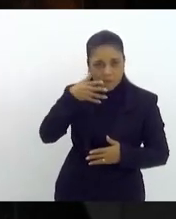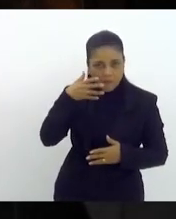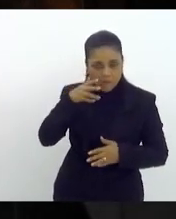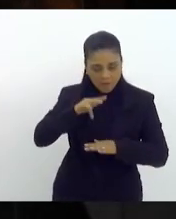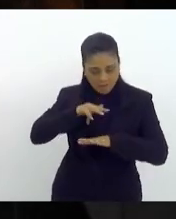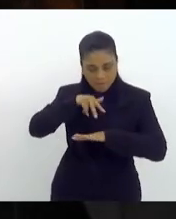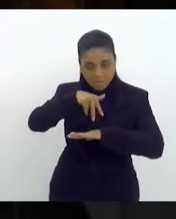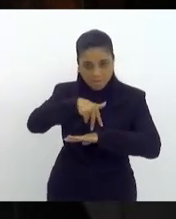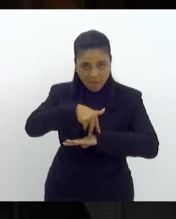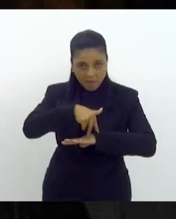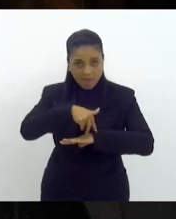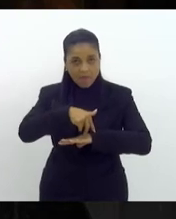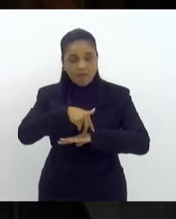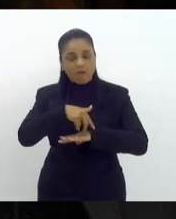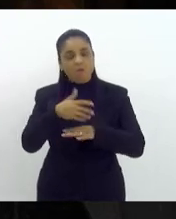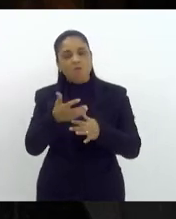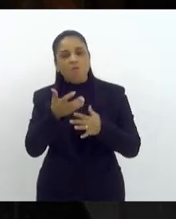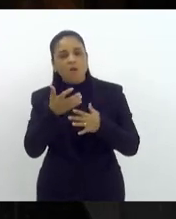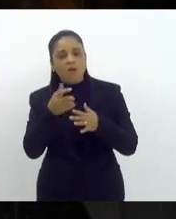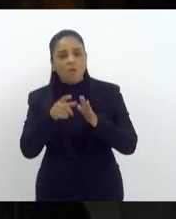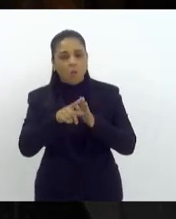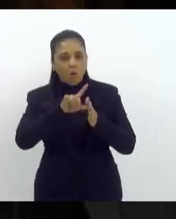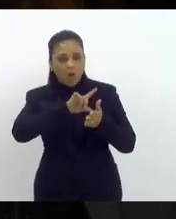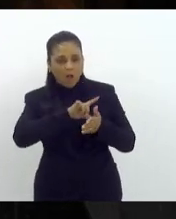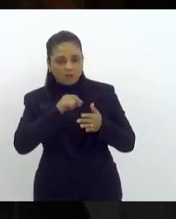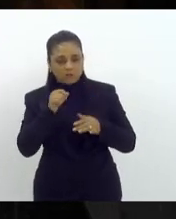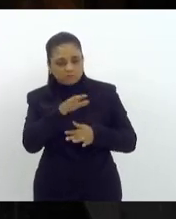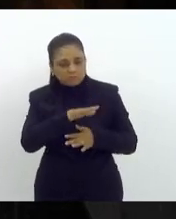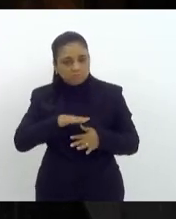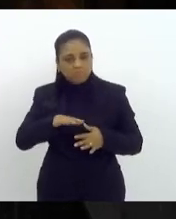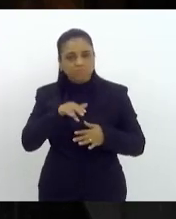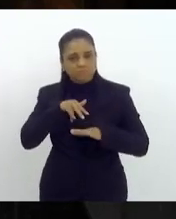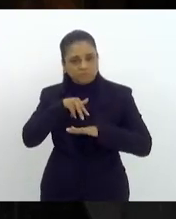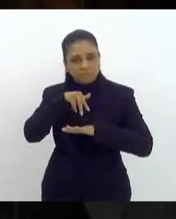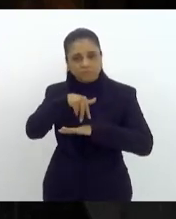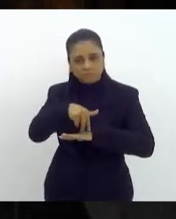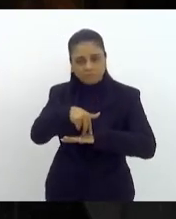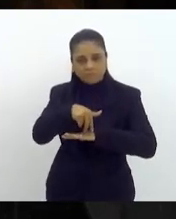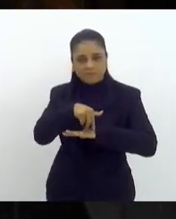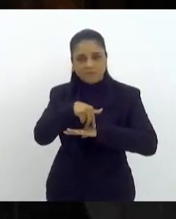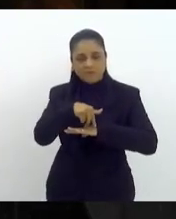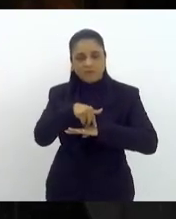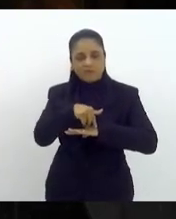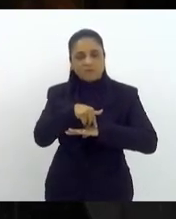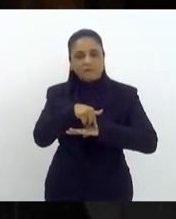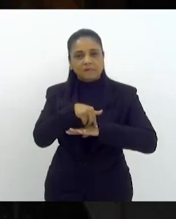eu quero usar esse espaço e trazer